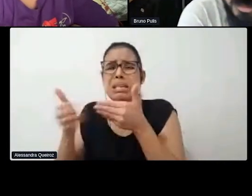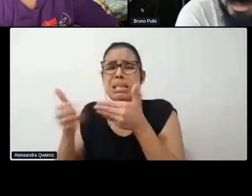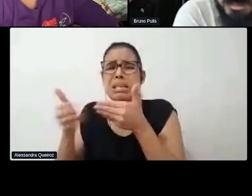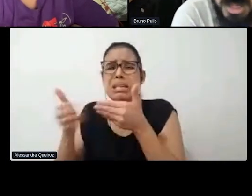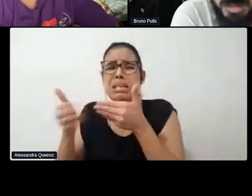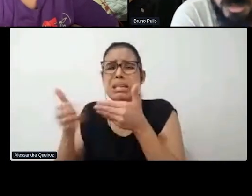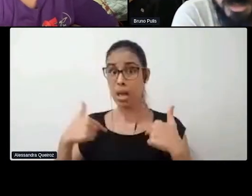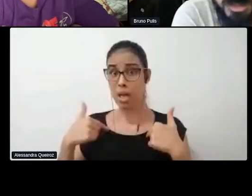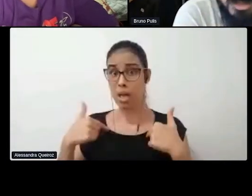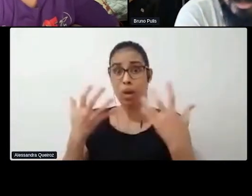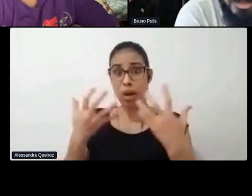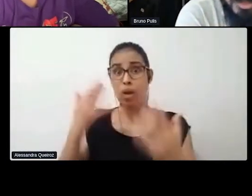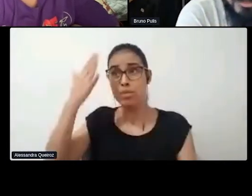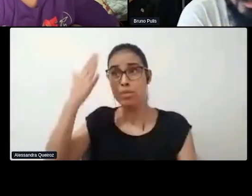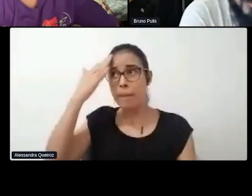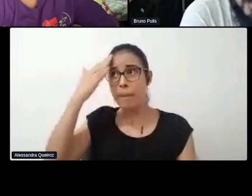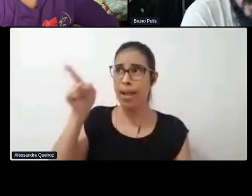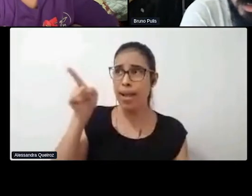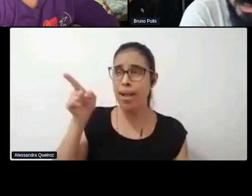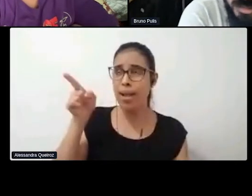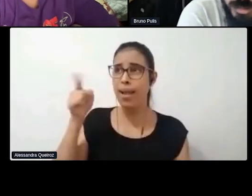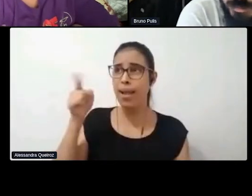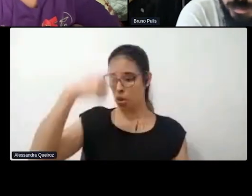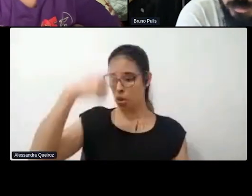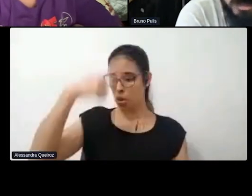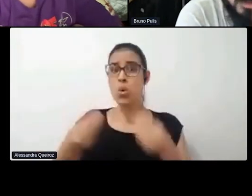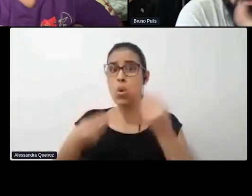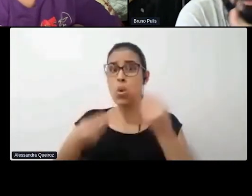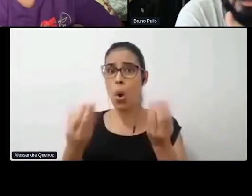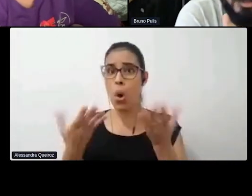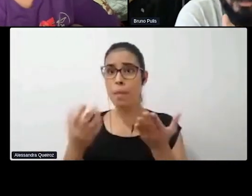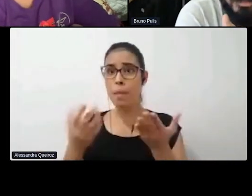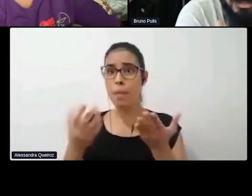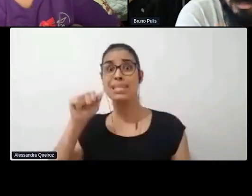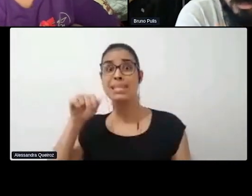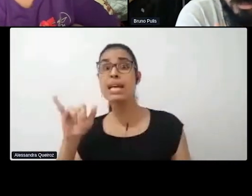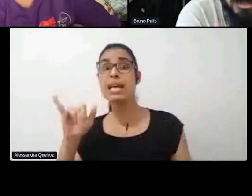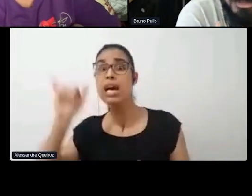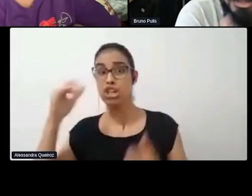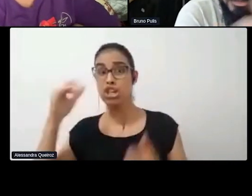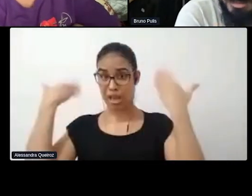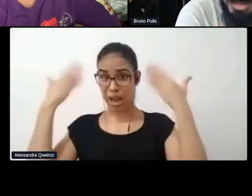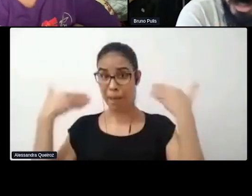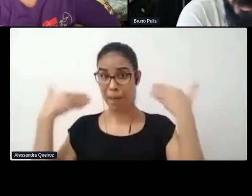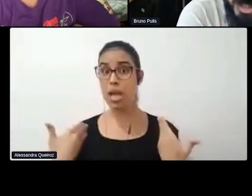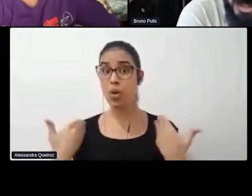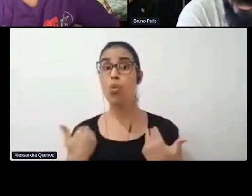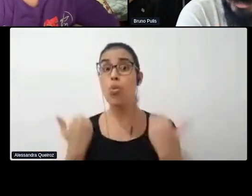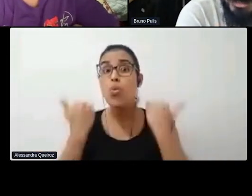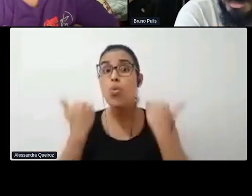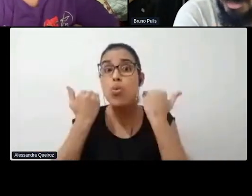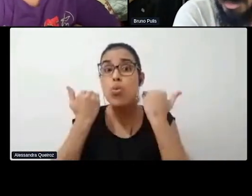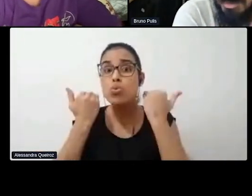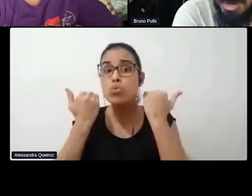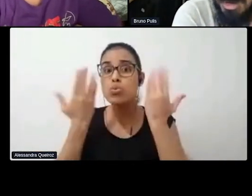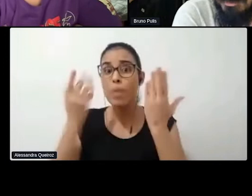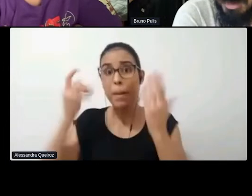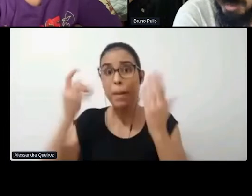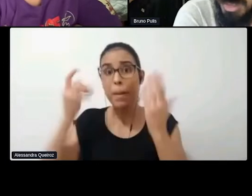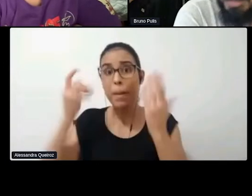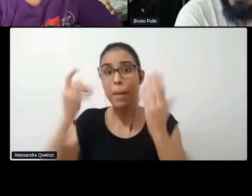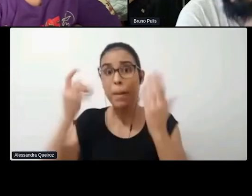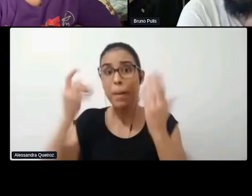quase careca, se ele tem barba. Eu quero saber se a Sandy tem cabelo curto ou se ela tem cabelos longos. Se o cabelo dela é preto ou